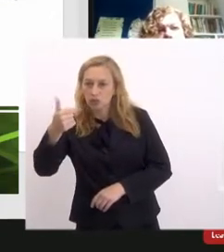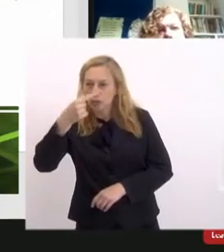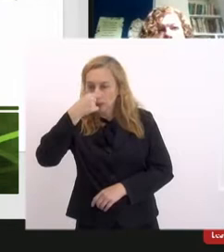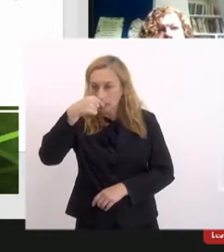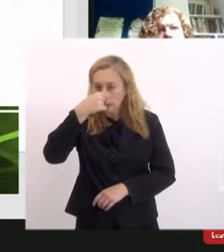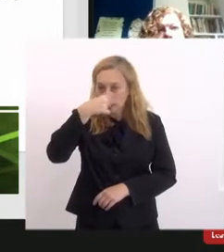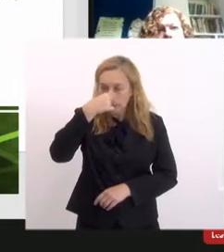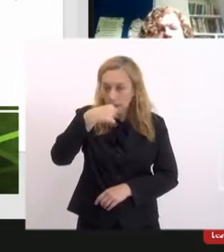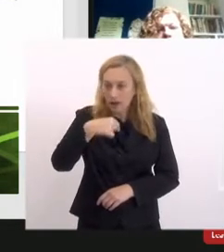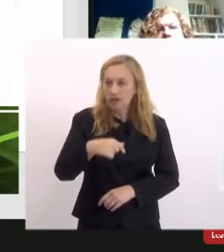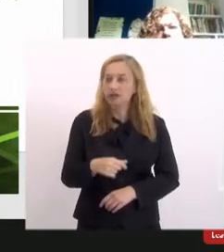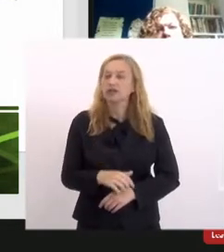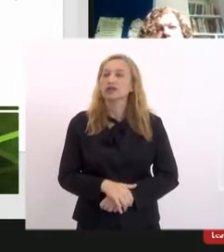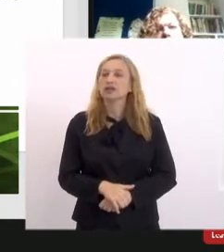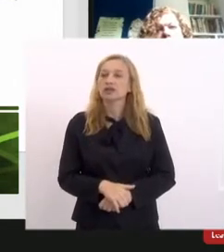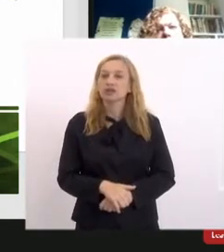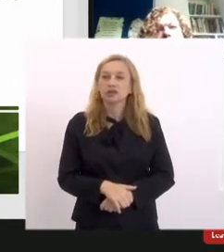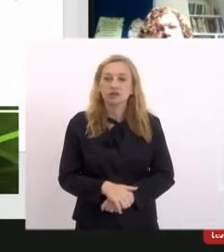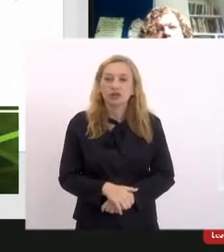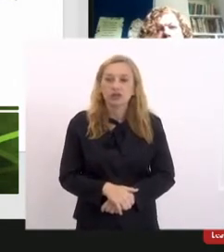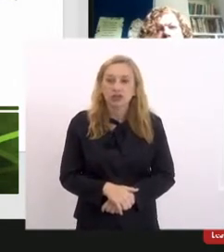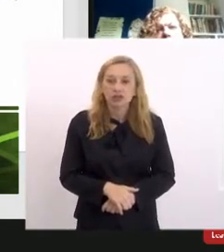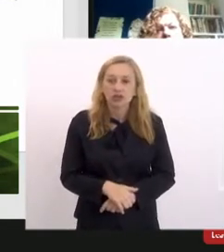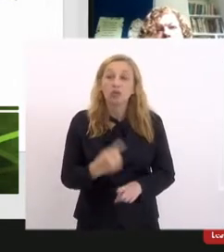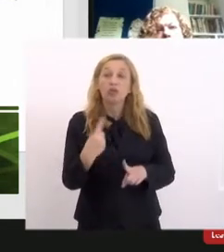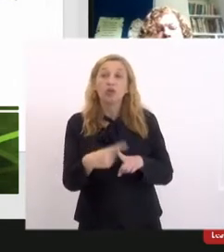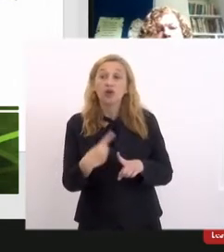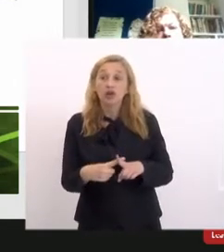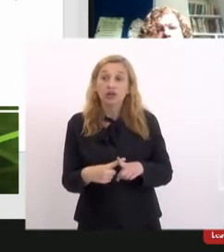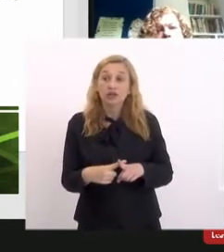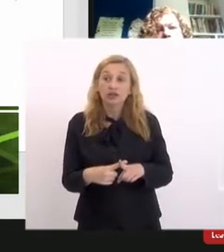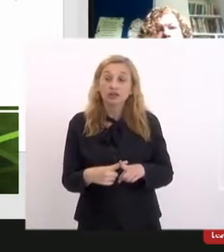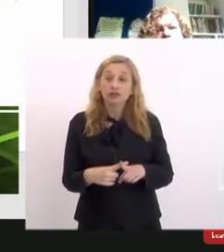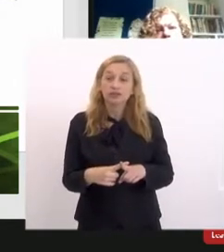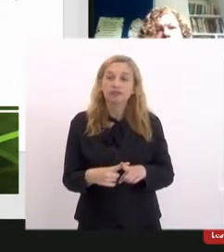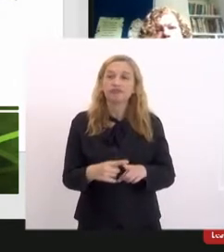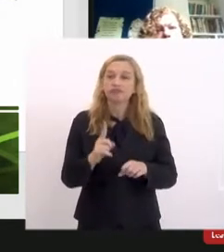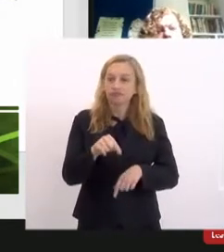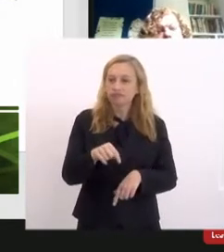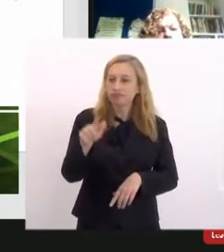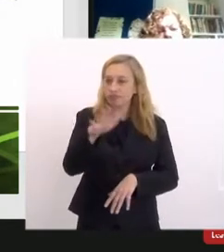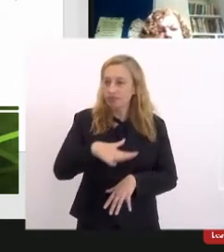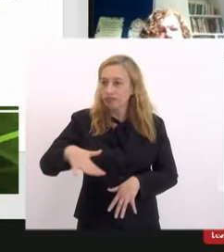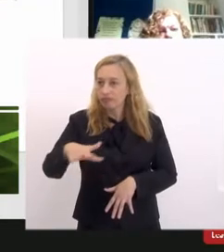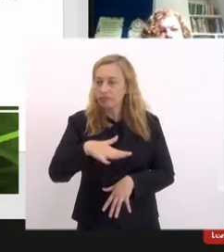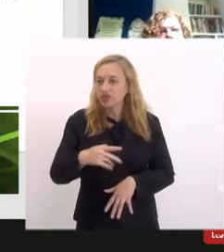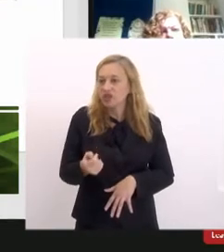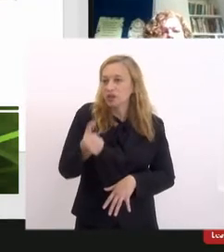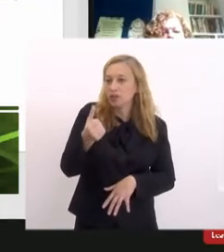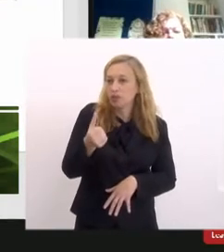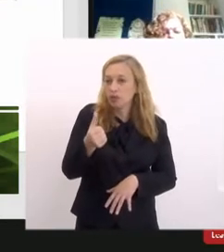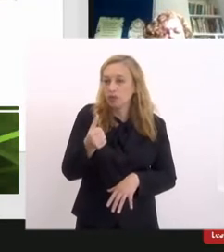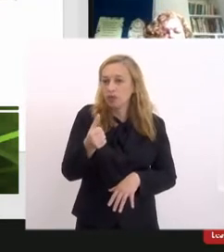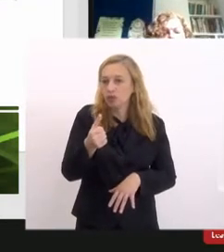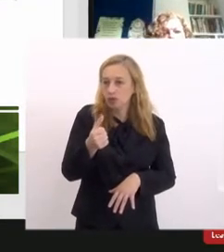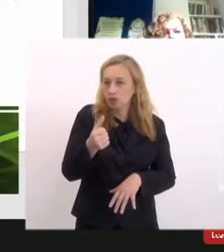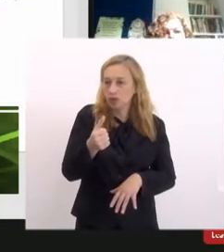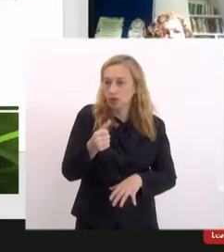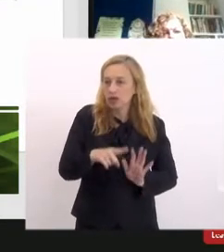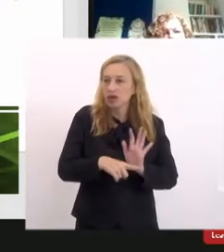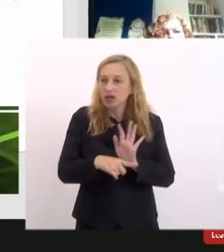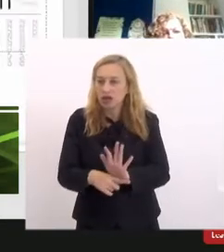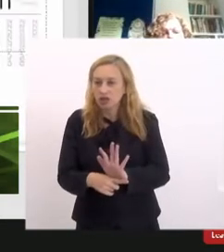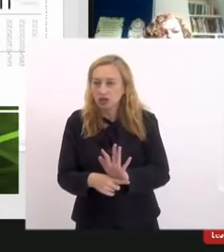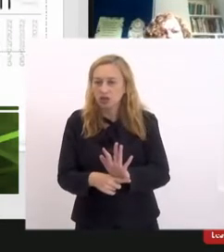um indicador precoce, a gente chama de indicador precoce porque é uma unidade de pronto atendimento, obviamente, onde há uma